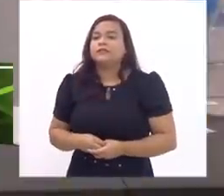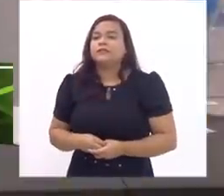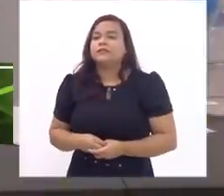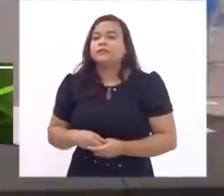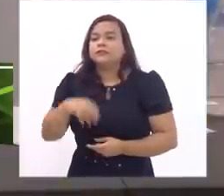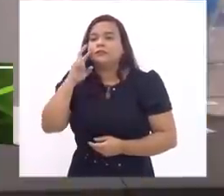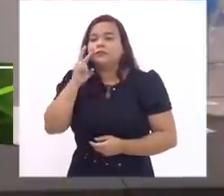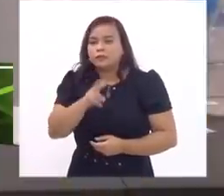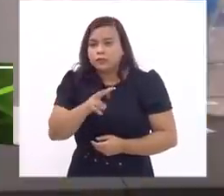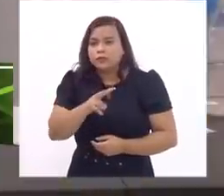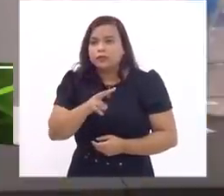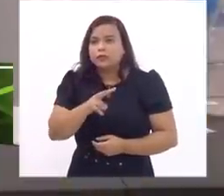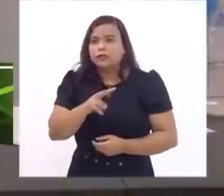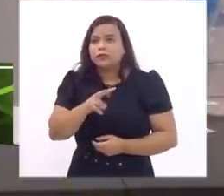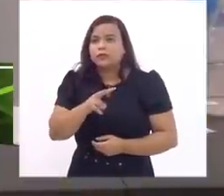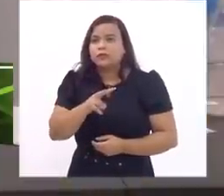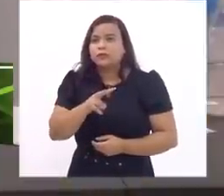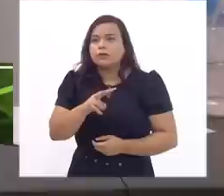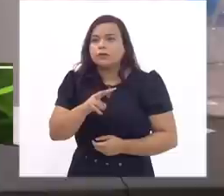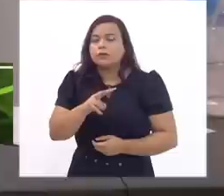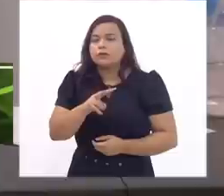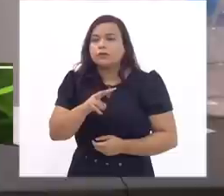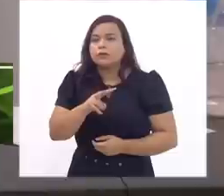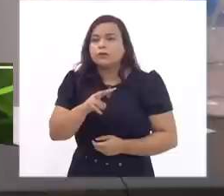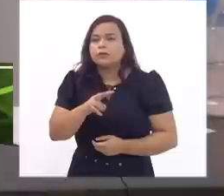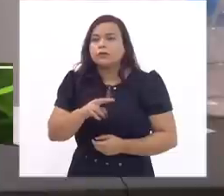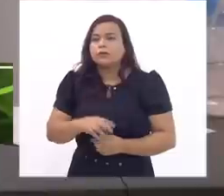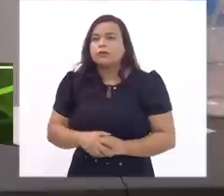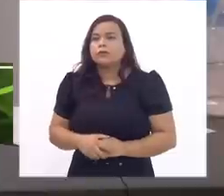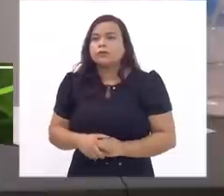Márcio. Isso aqui é o seguinte, a questão...